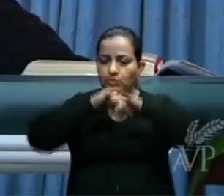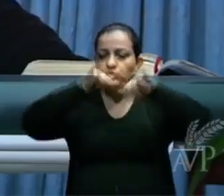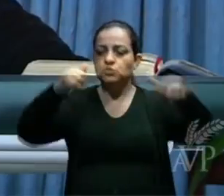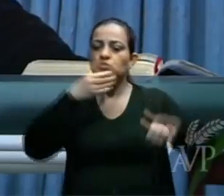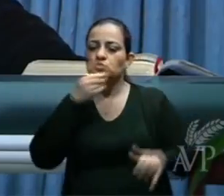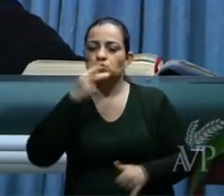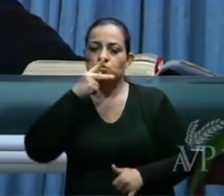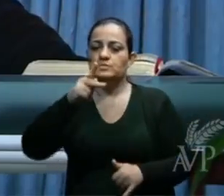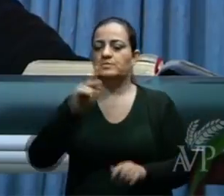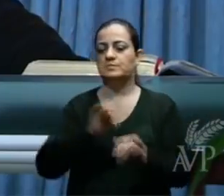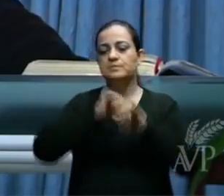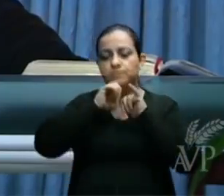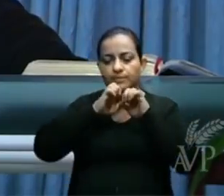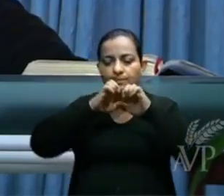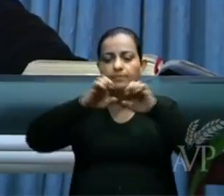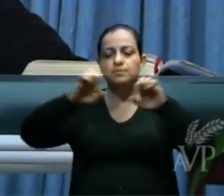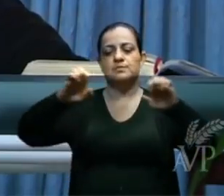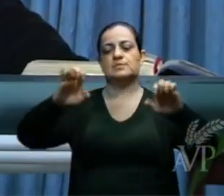o seu mensageiro